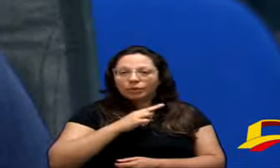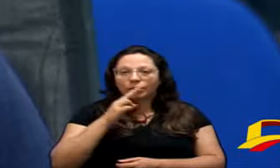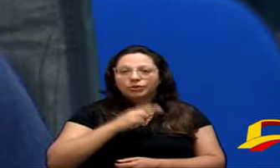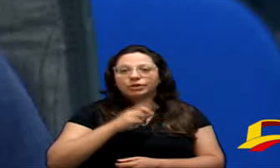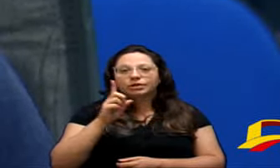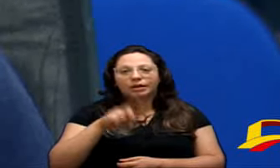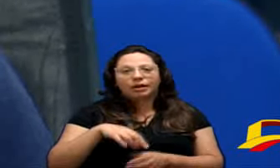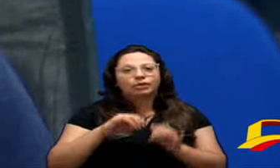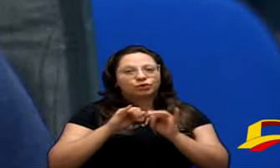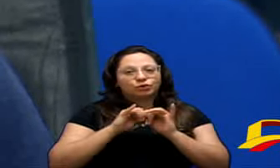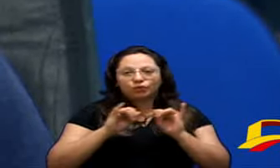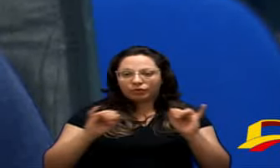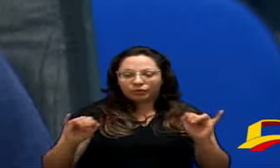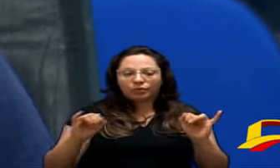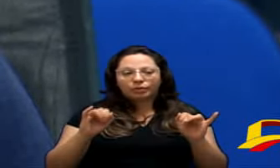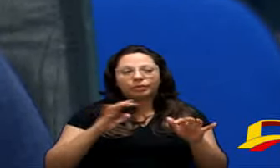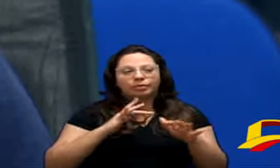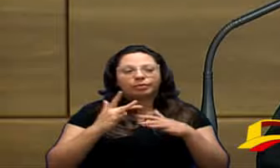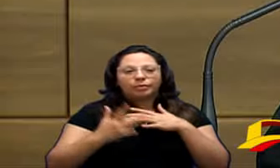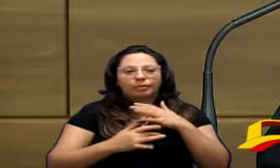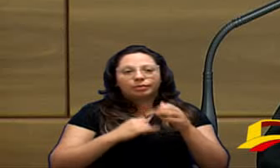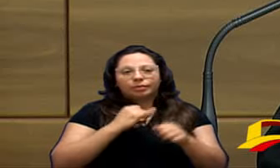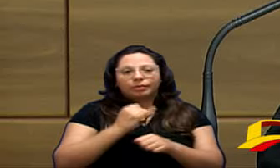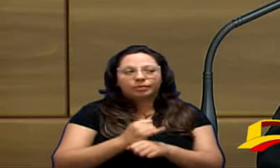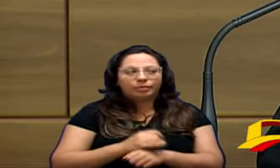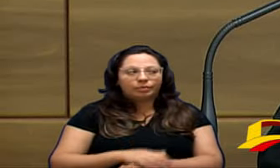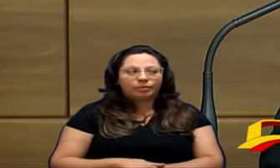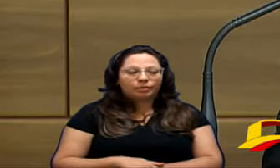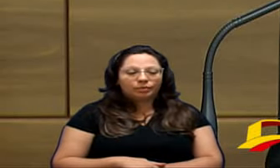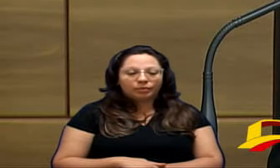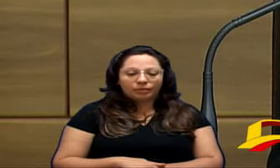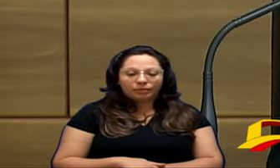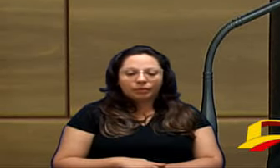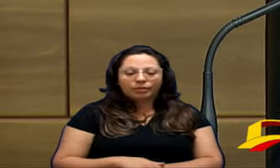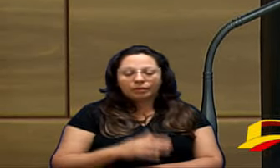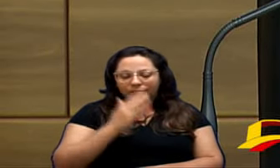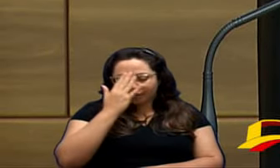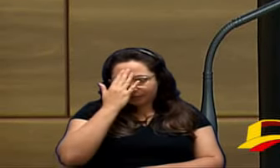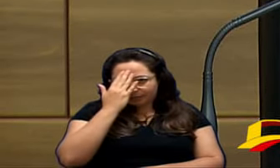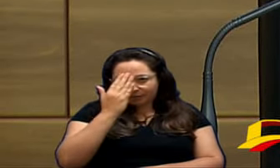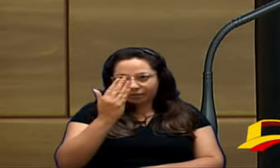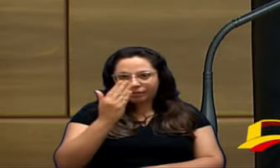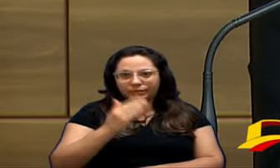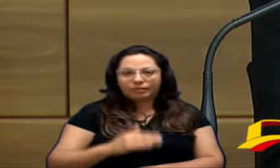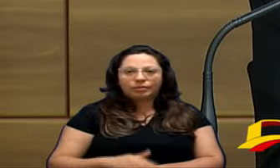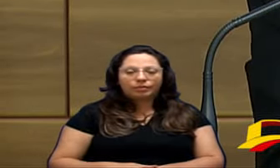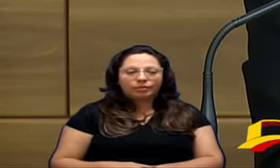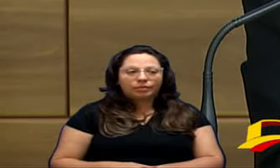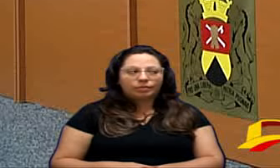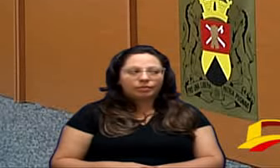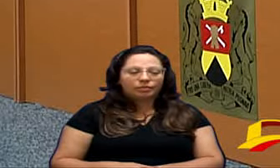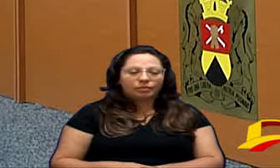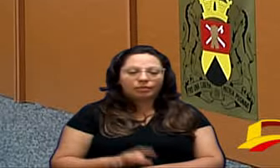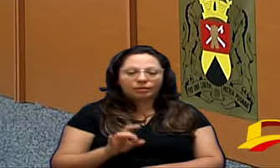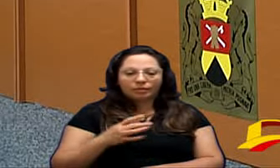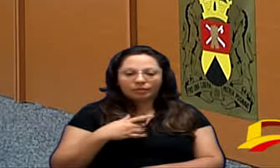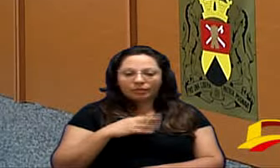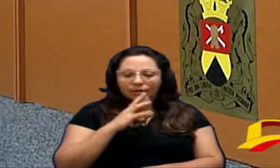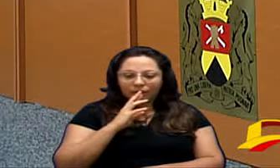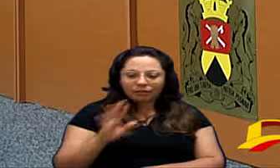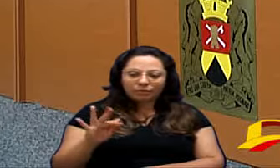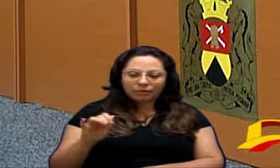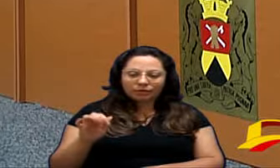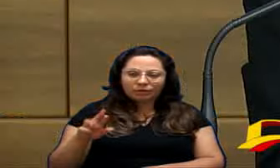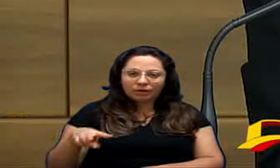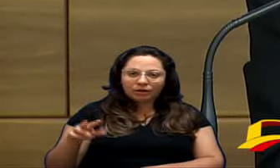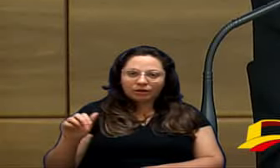divulgação de ter essa página nos ajude com isso vereadora obrigado obrigado e vamos lá respondo só vereadora Fernanda com